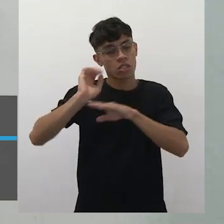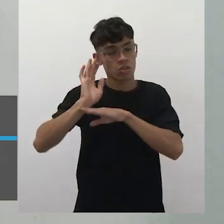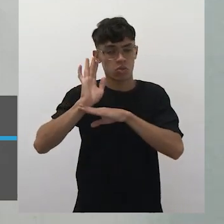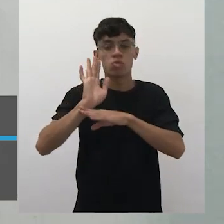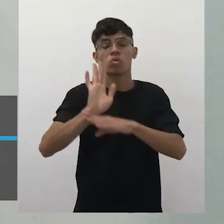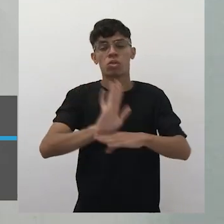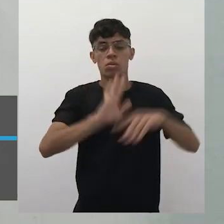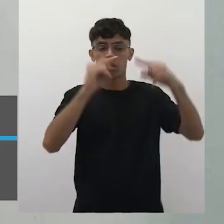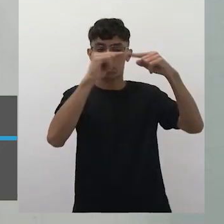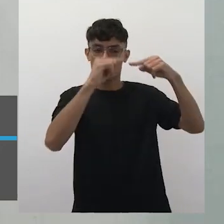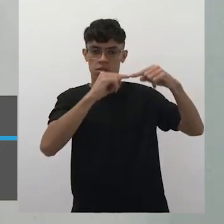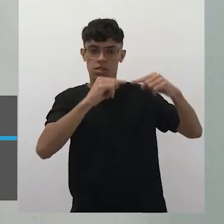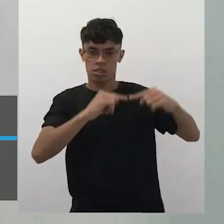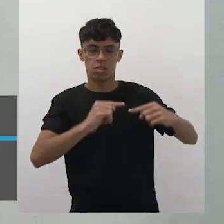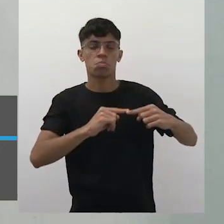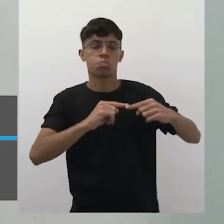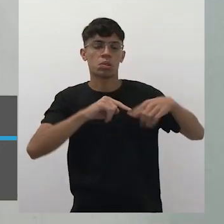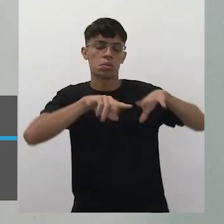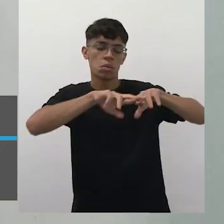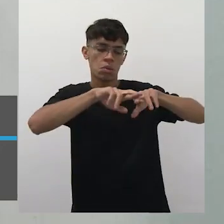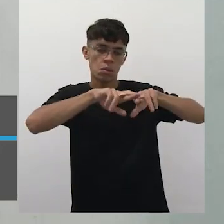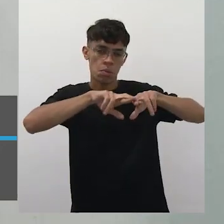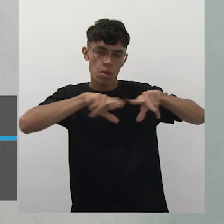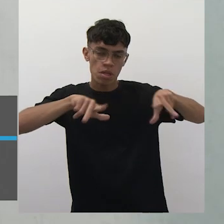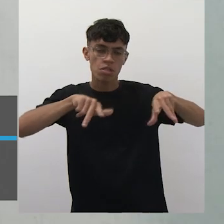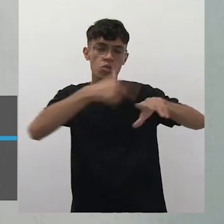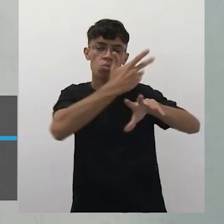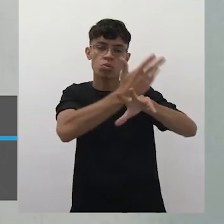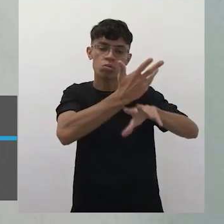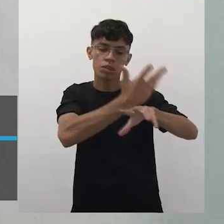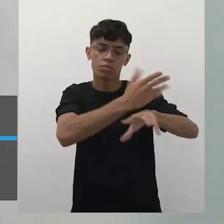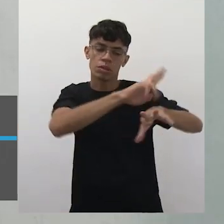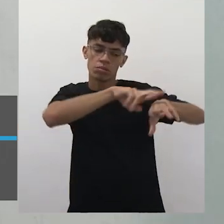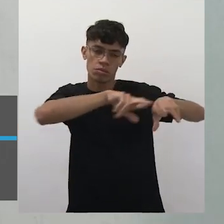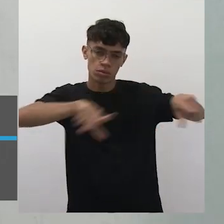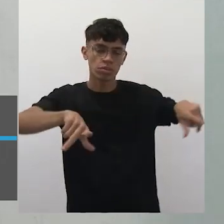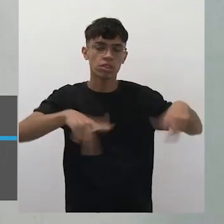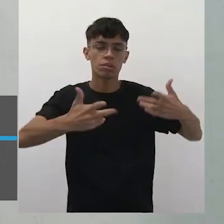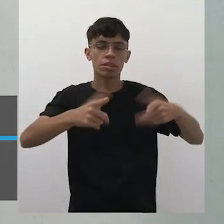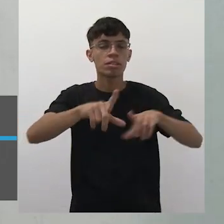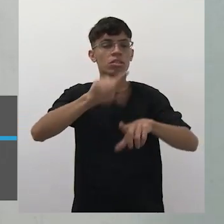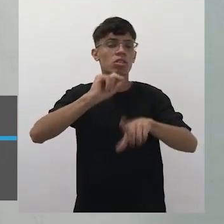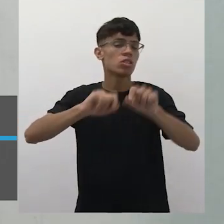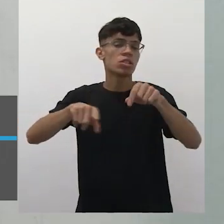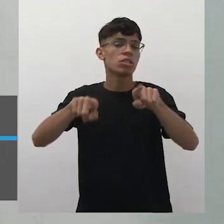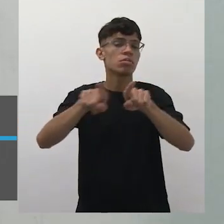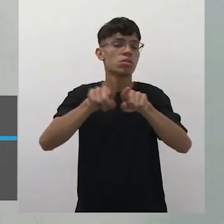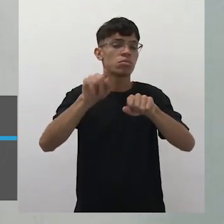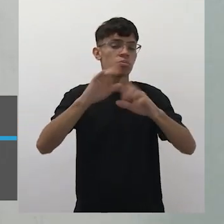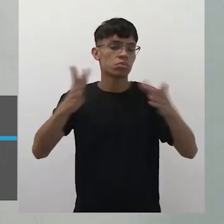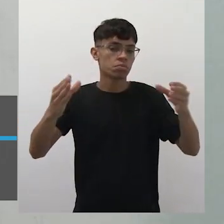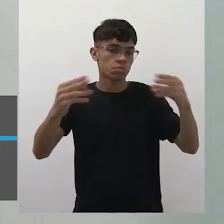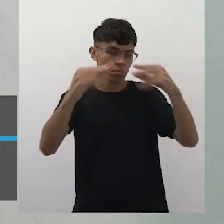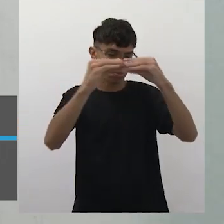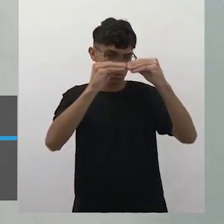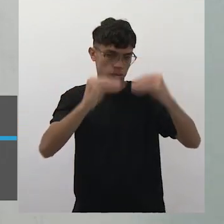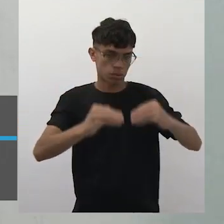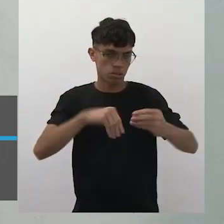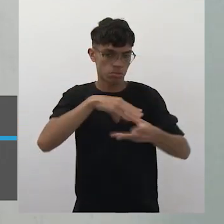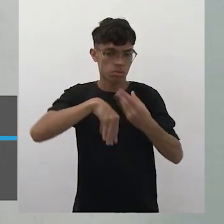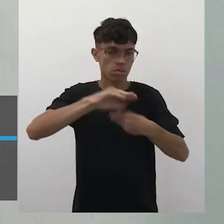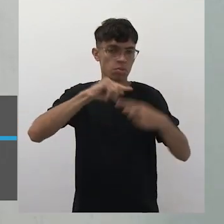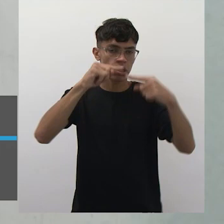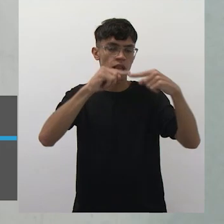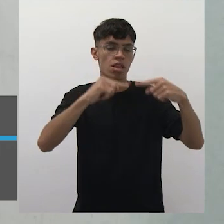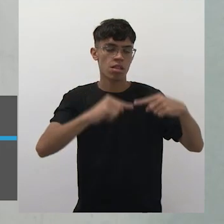promover ligação aí entre os diferentes componentes curriculares de forma integrada, né? Bem como de fazer